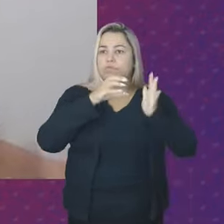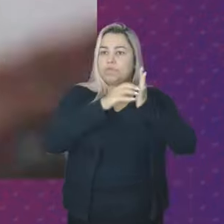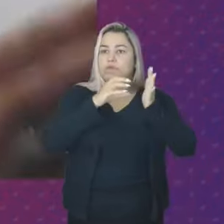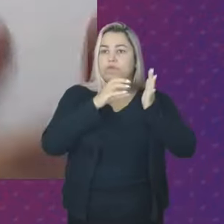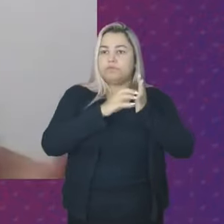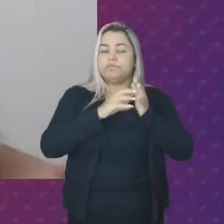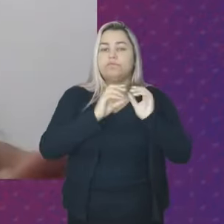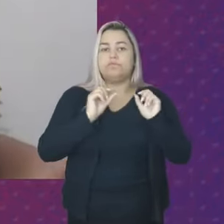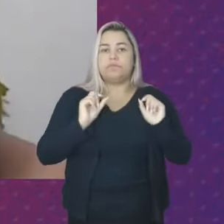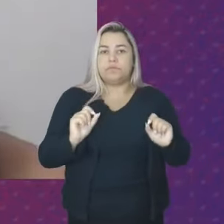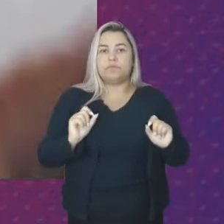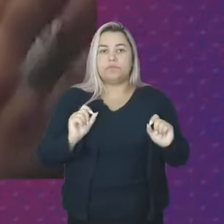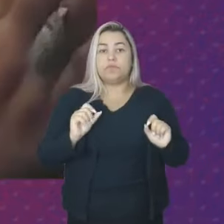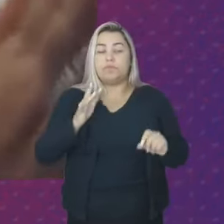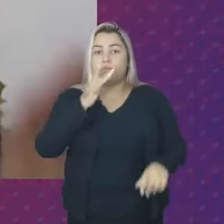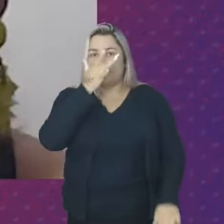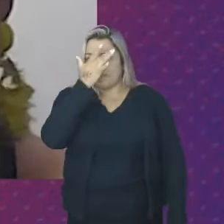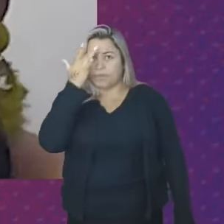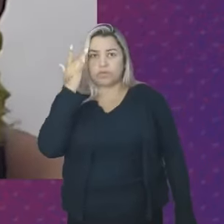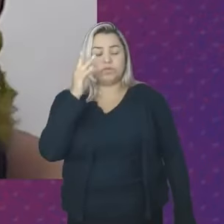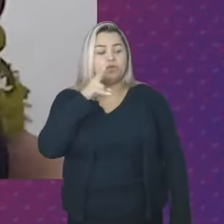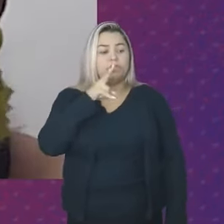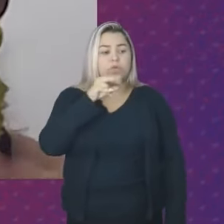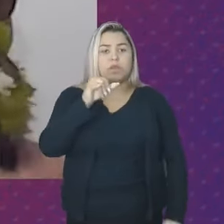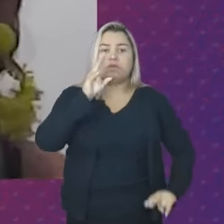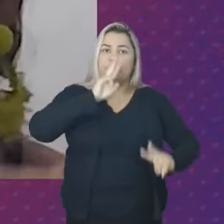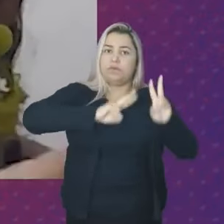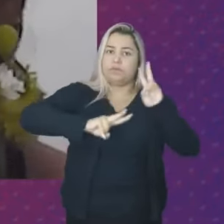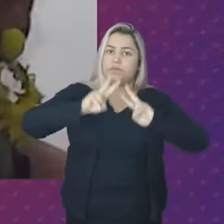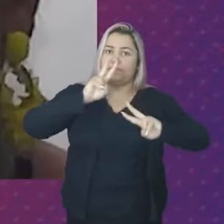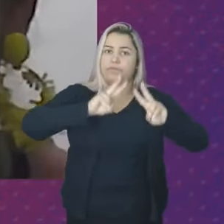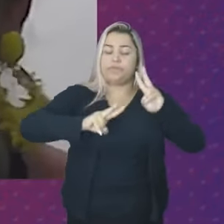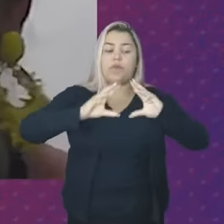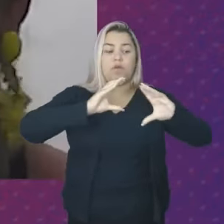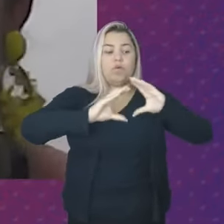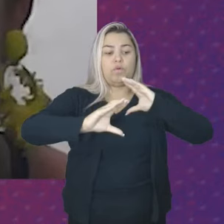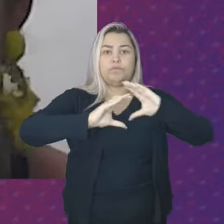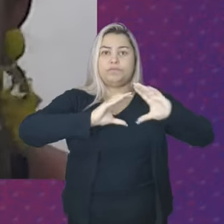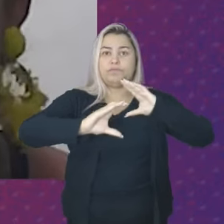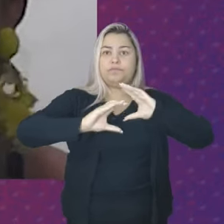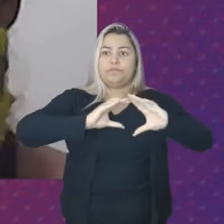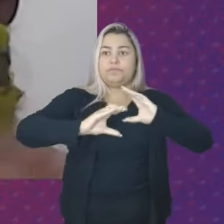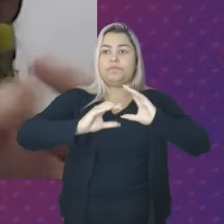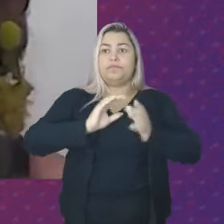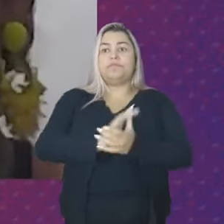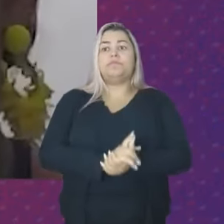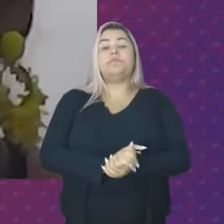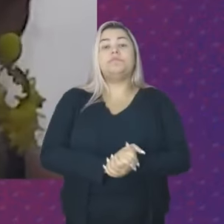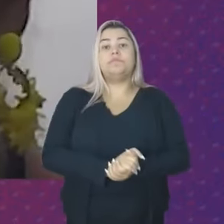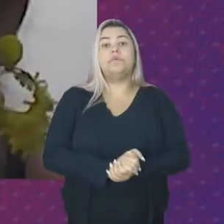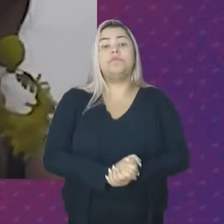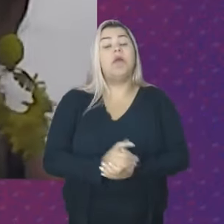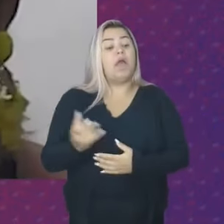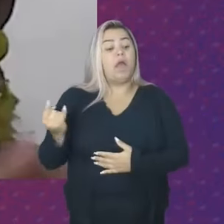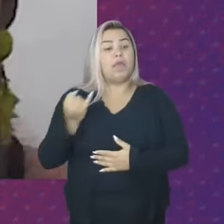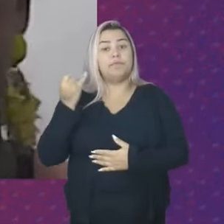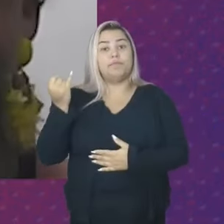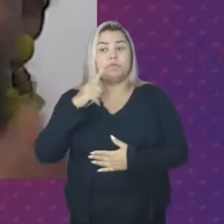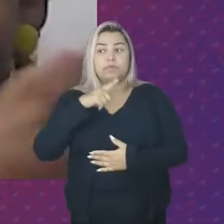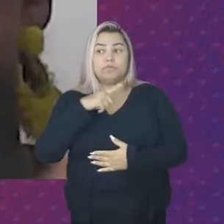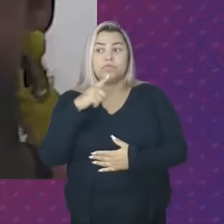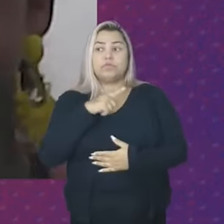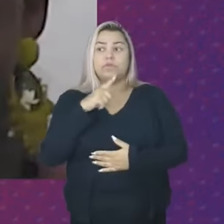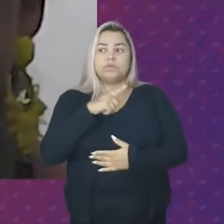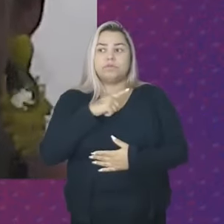óbvio, da pessoa que vai dar visibilidade à comunicação dessa candidatura, é fundamental que exista.